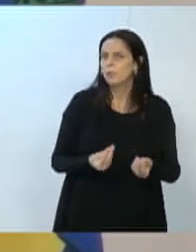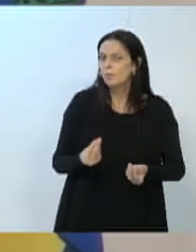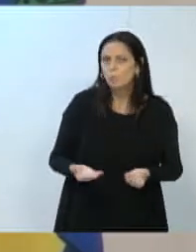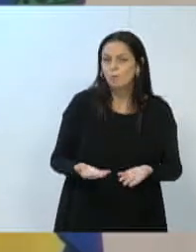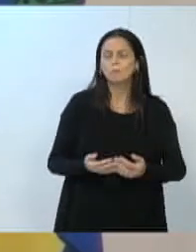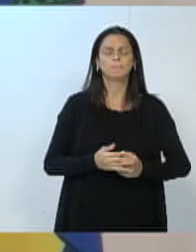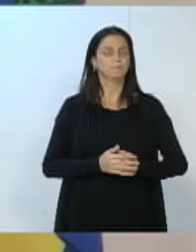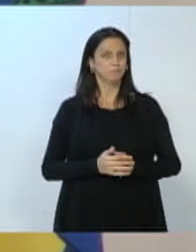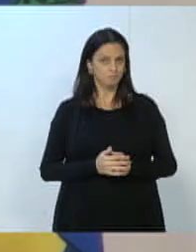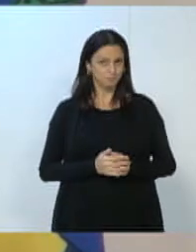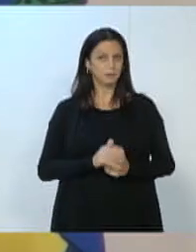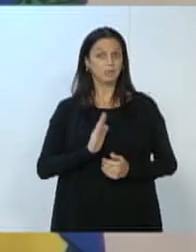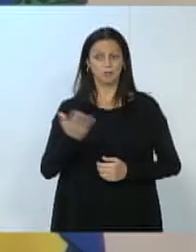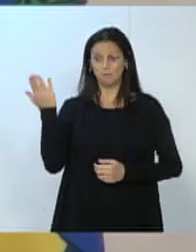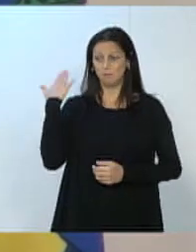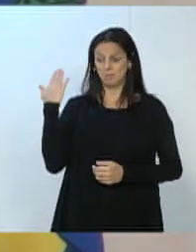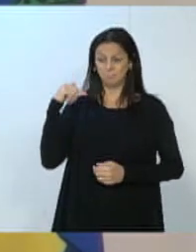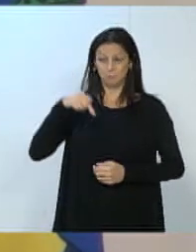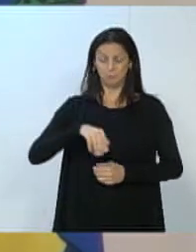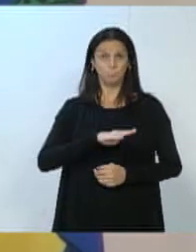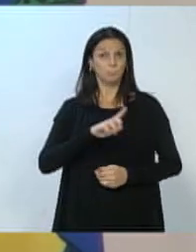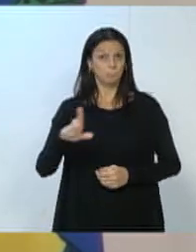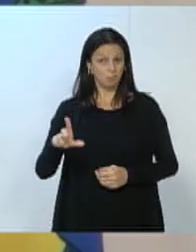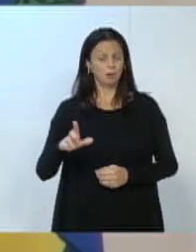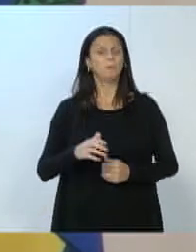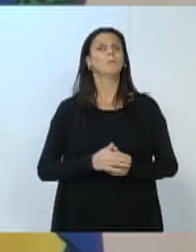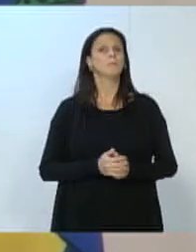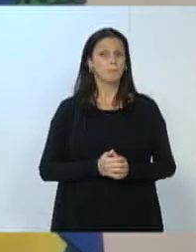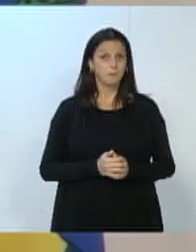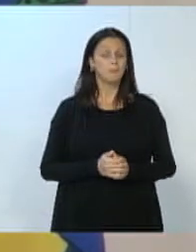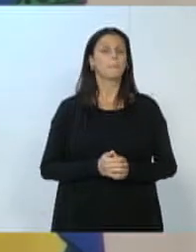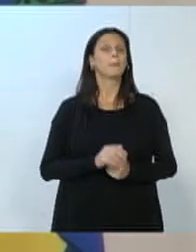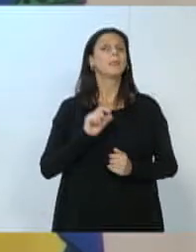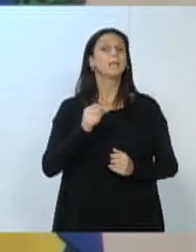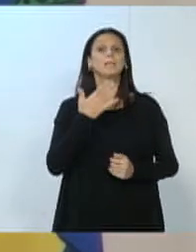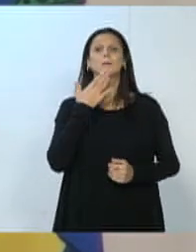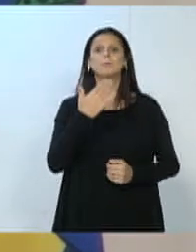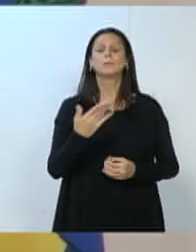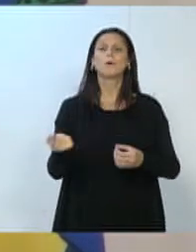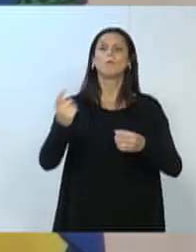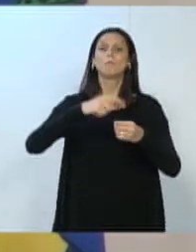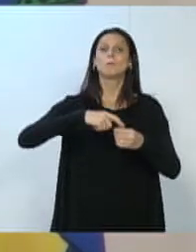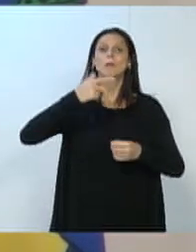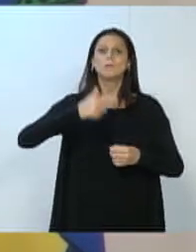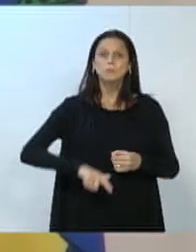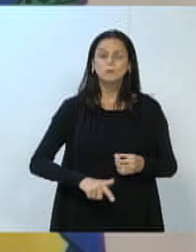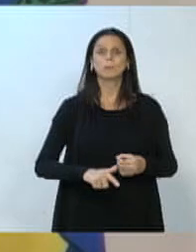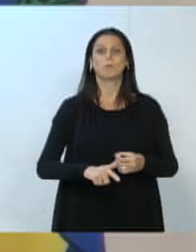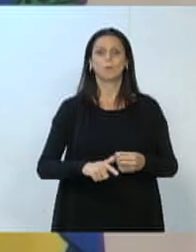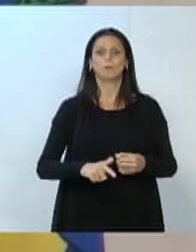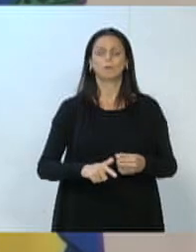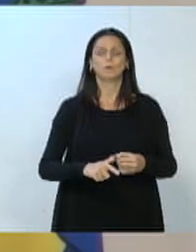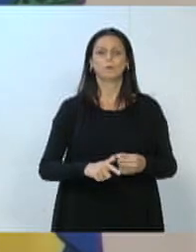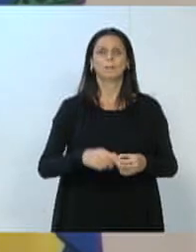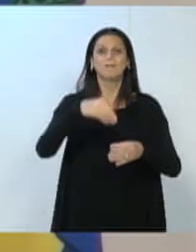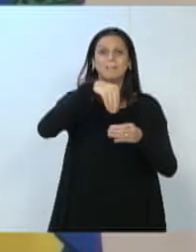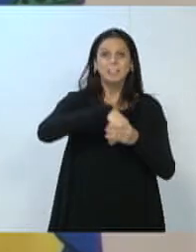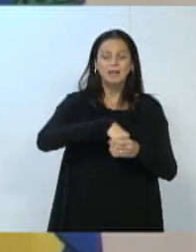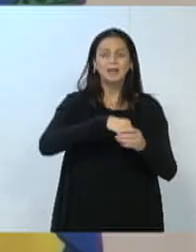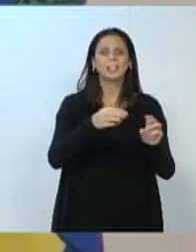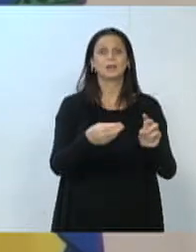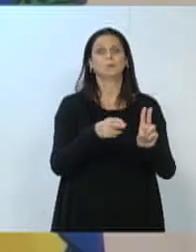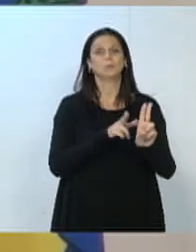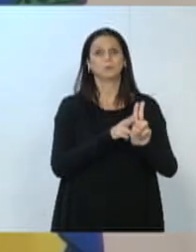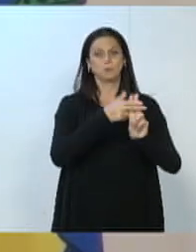inclusive já teve aqui em Blumenau e foi uma solicitação minha de voltarmos com os mutirões do SUS né um mutirão de